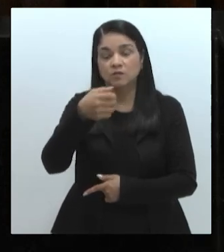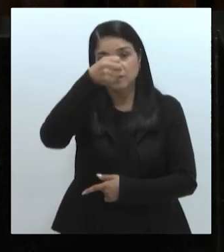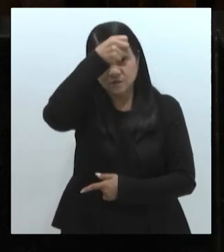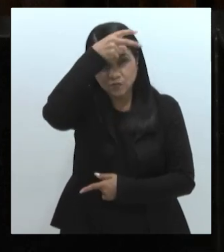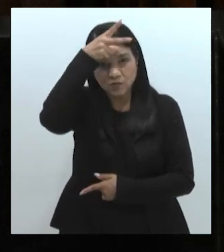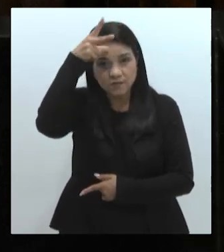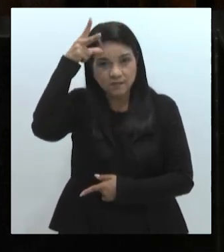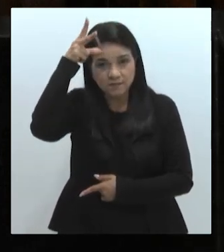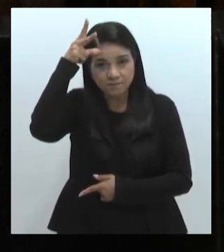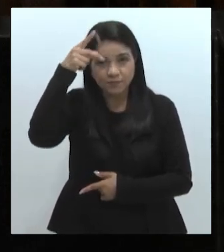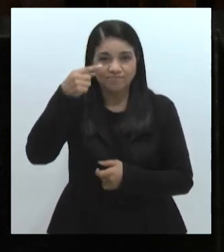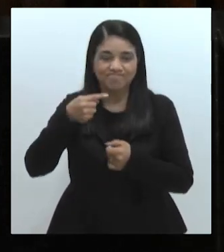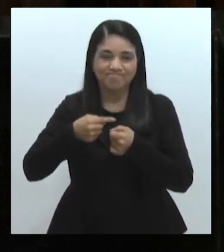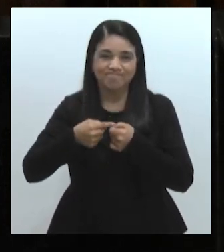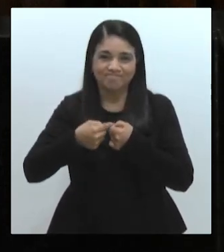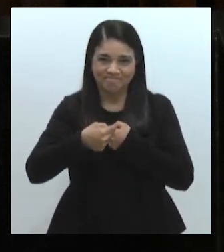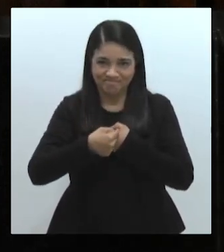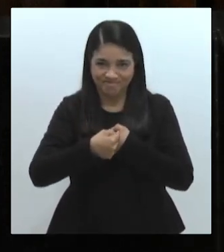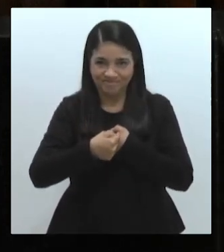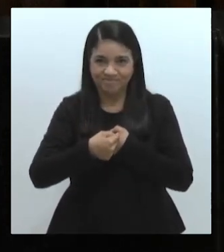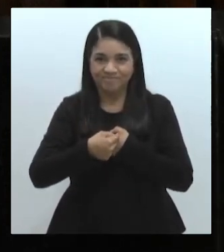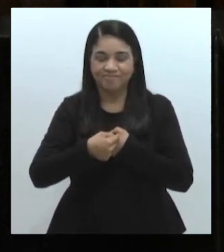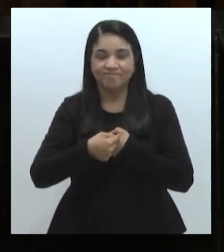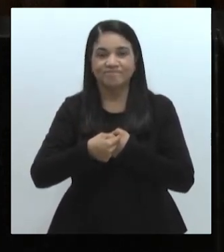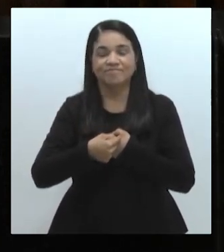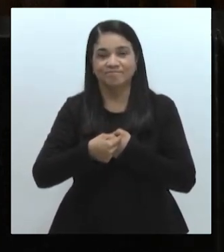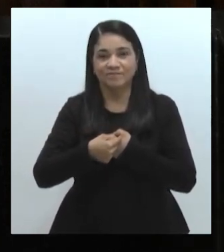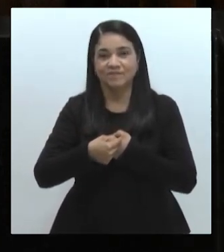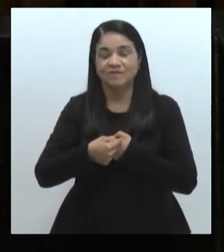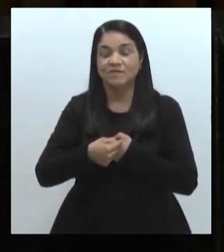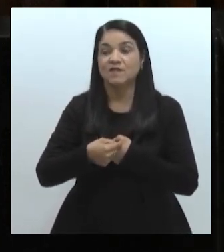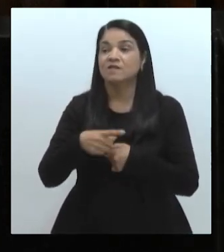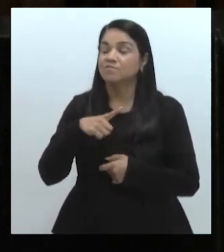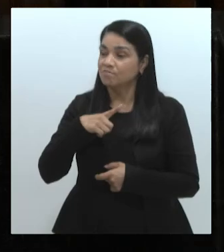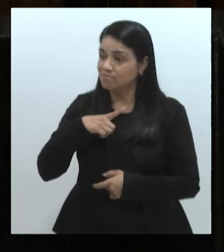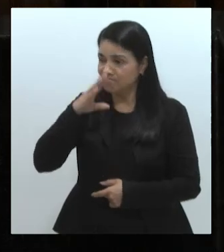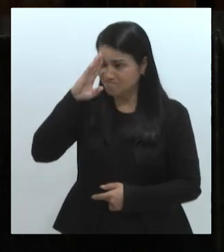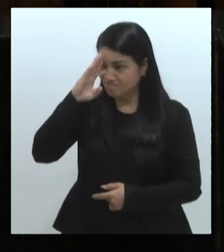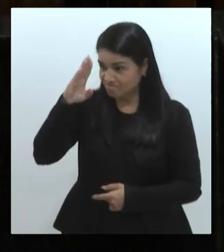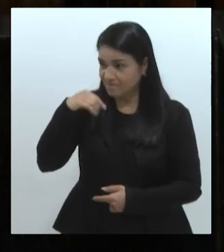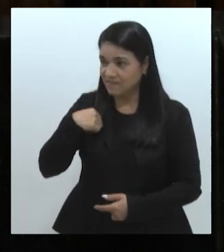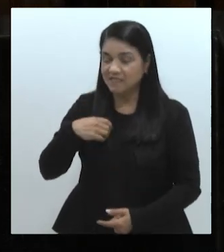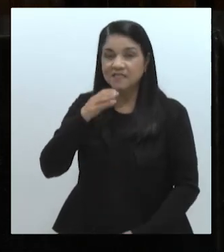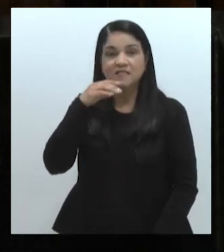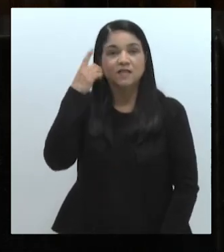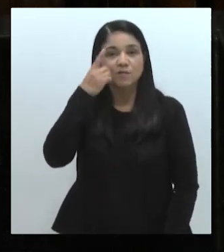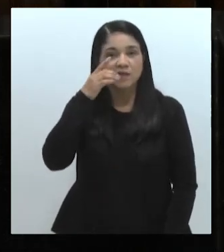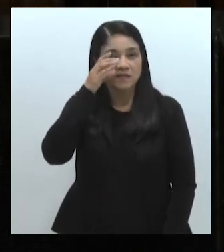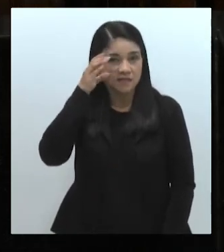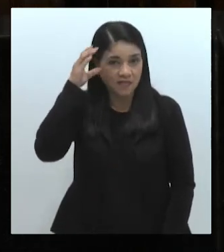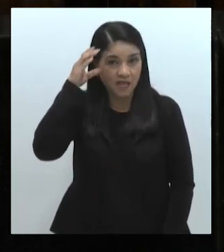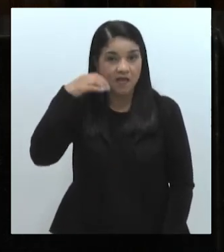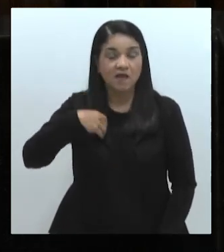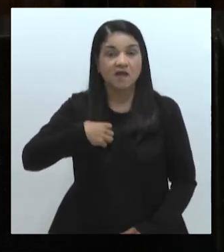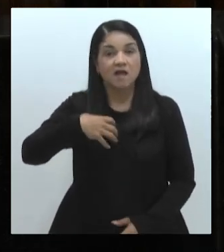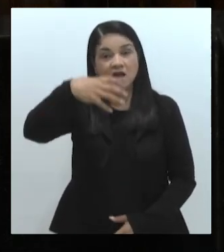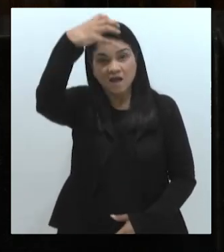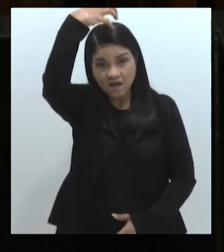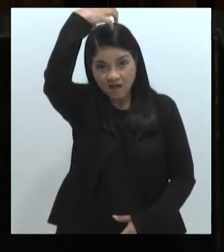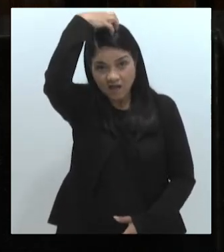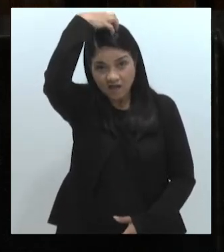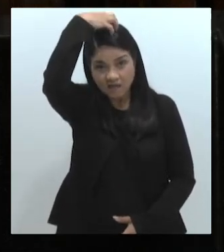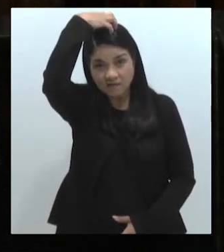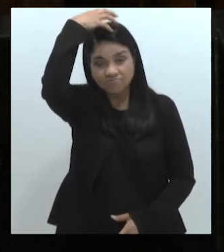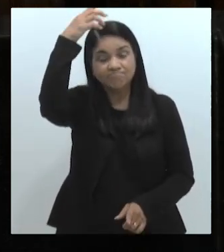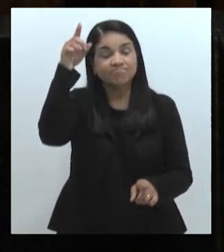tem, inclusive, deputada Célia Jordão, Angra dos Reis, que também está sujeita, como todos